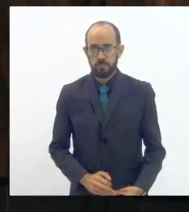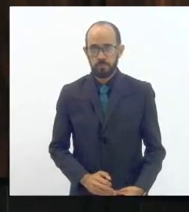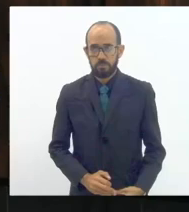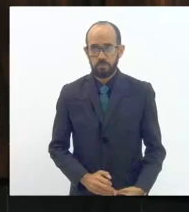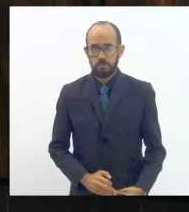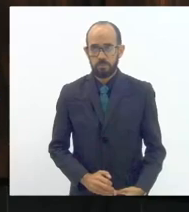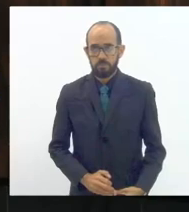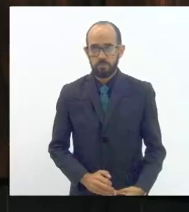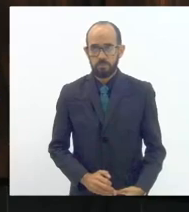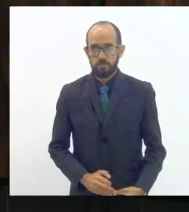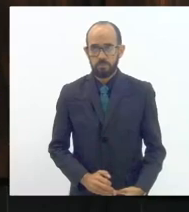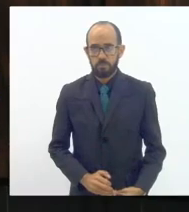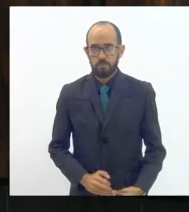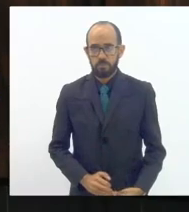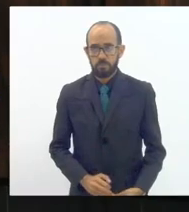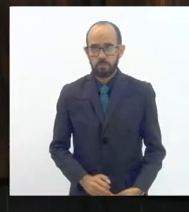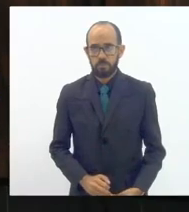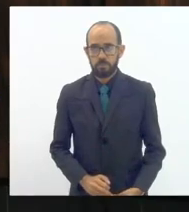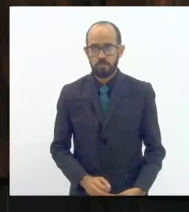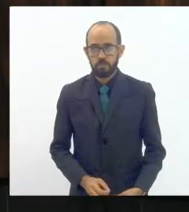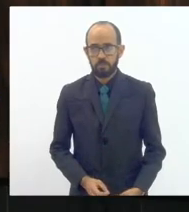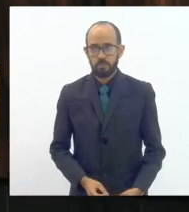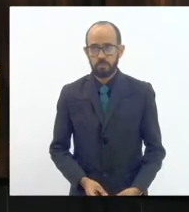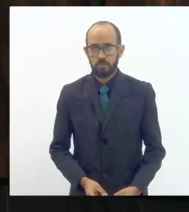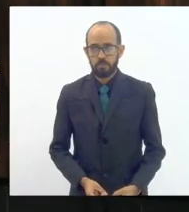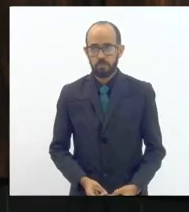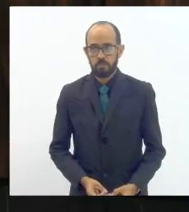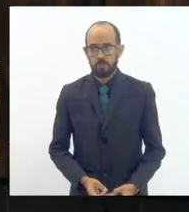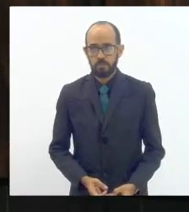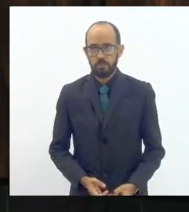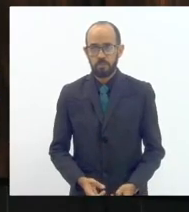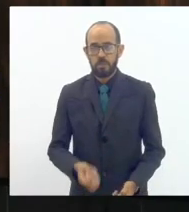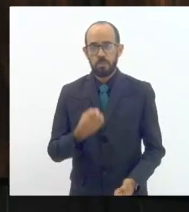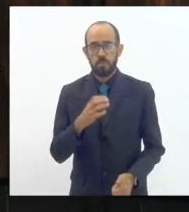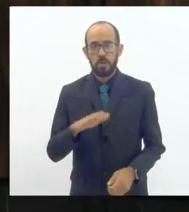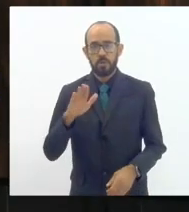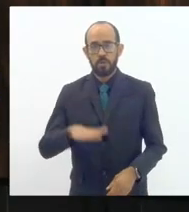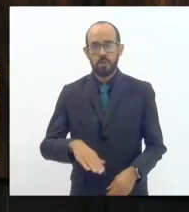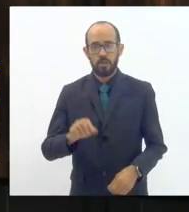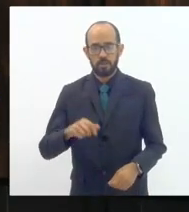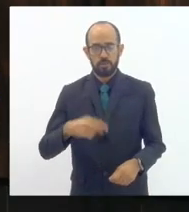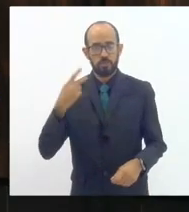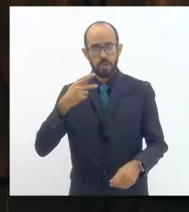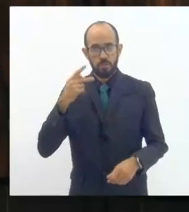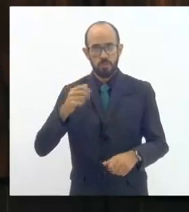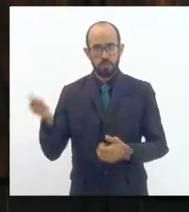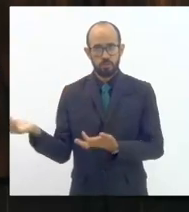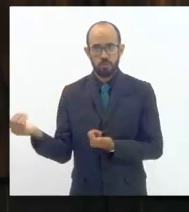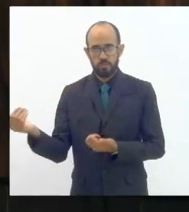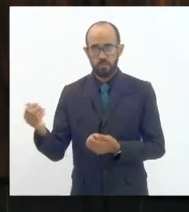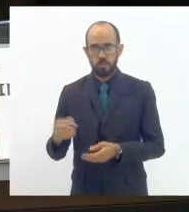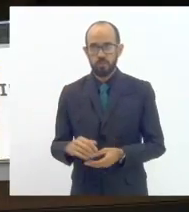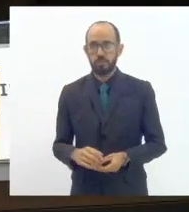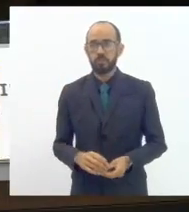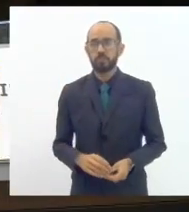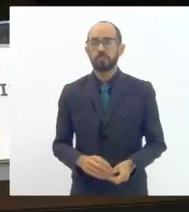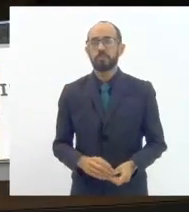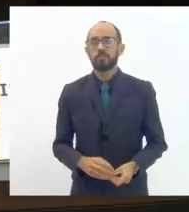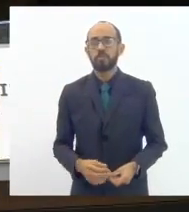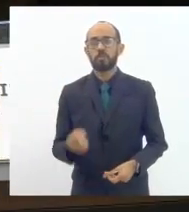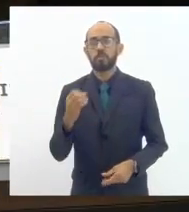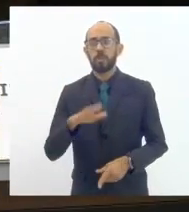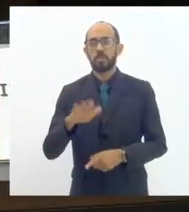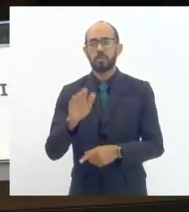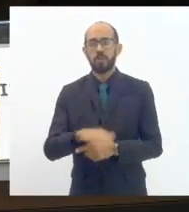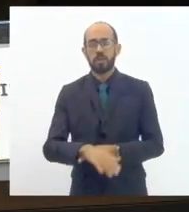Opa, ligou. Boa tarde, Parlamento Juvenil. Muito bem. Boa tarde a todos